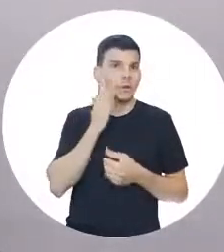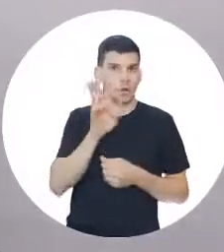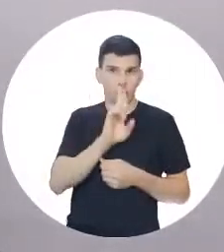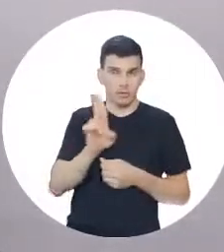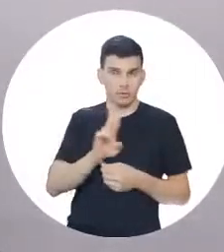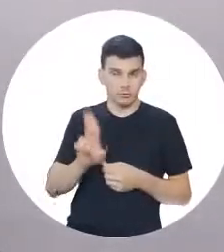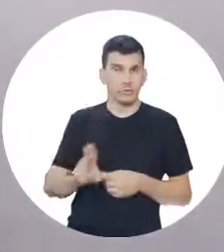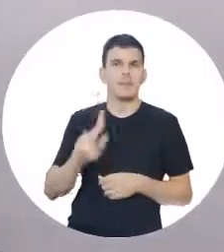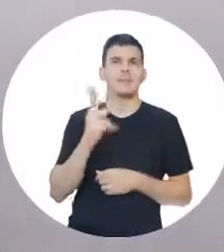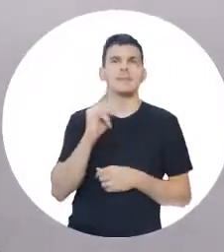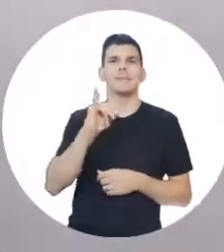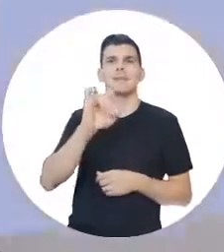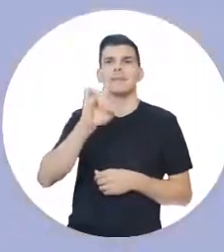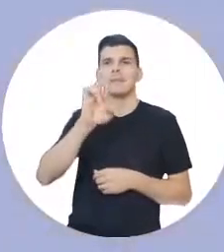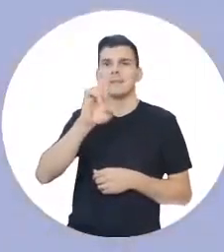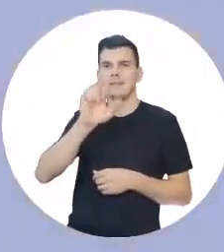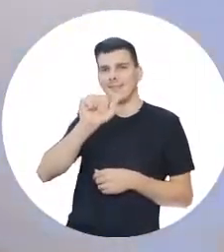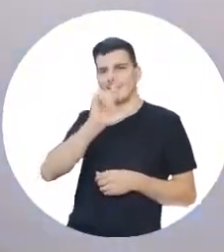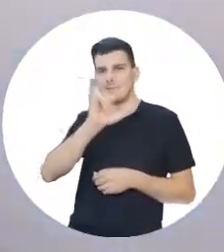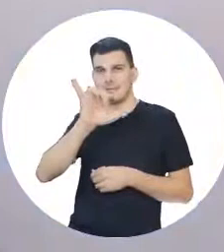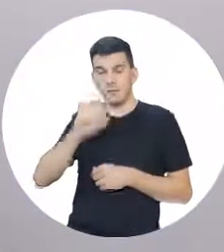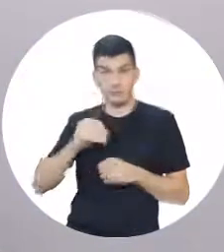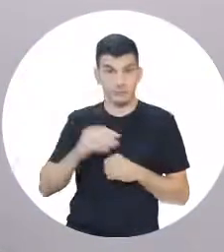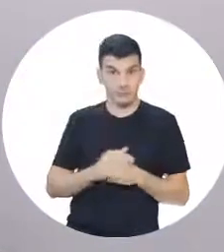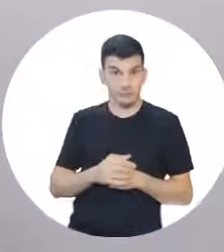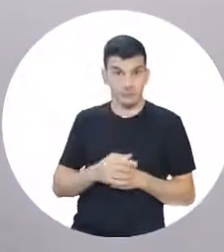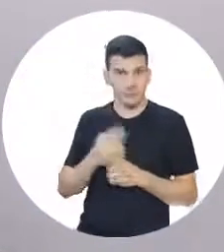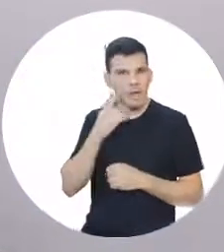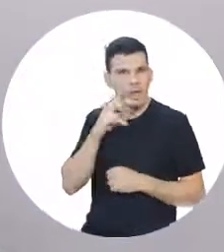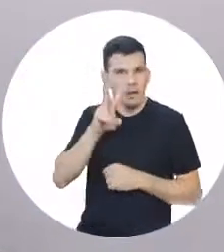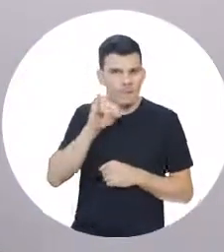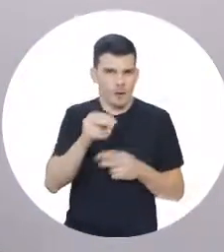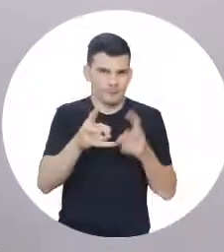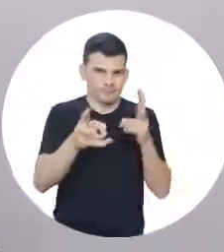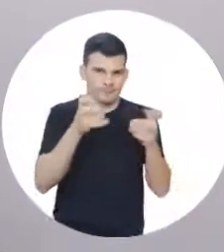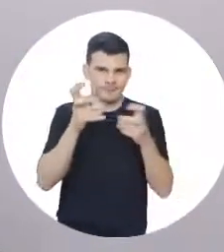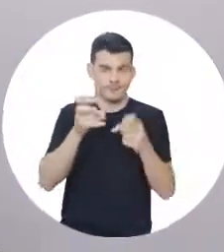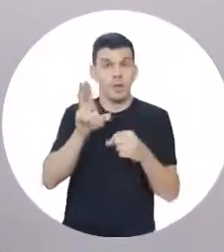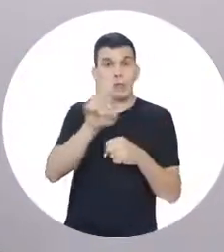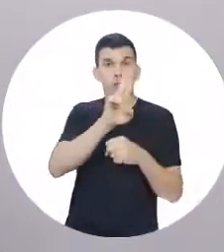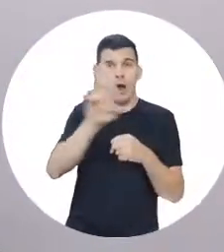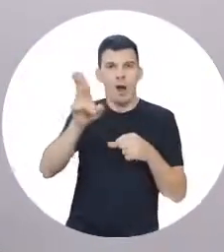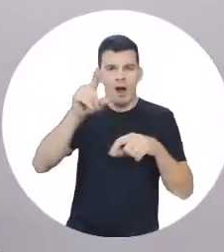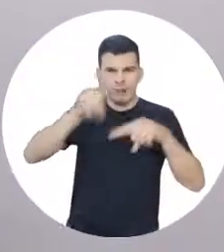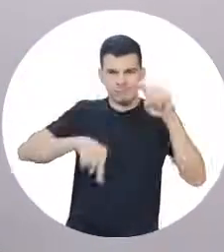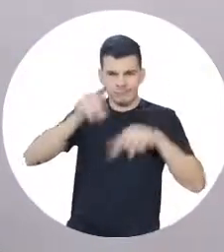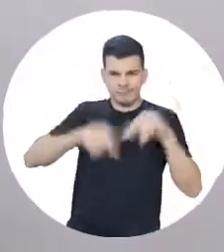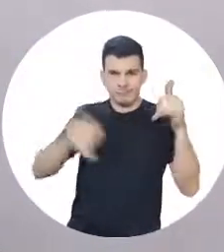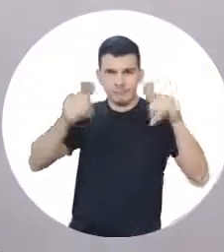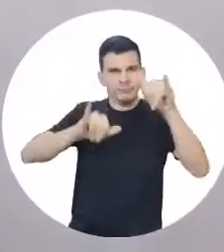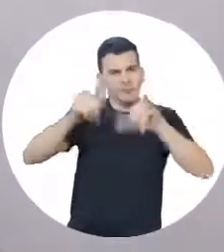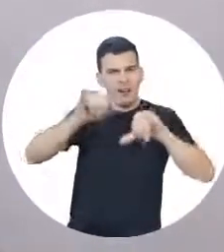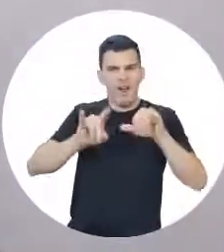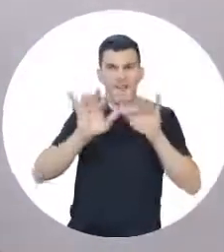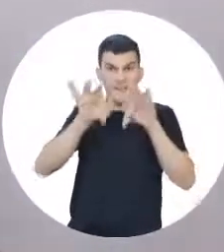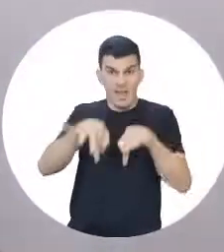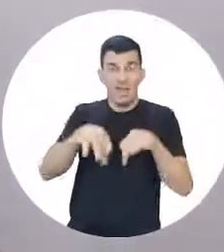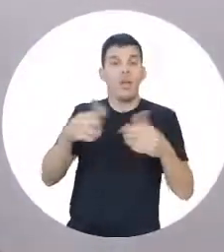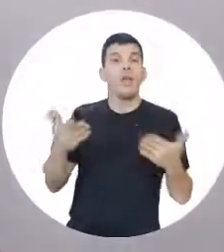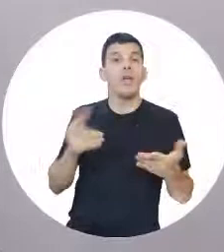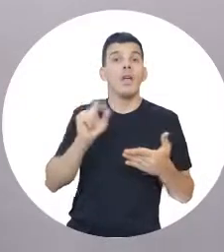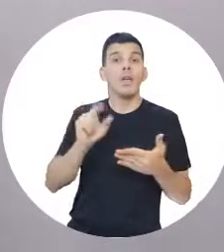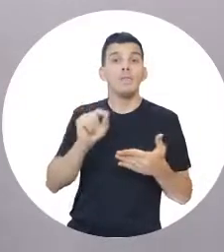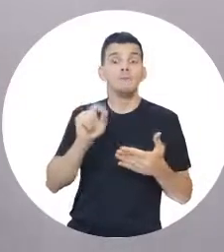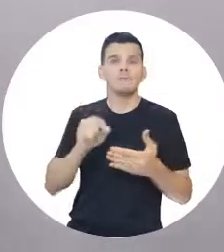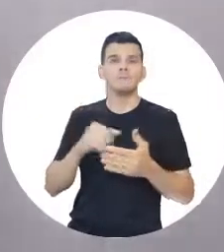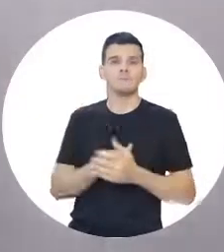dou o nome para um hidrácido? Ácido, você vai identificar o nome do elemento. E no final vai